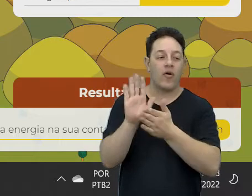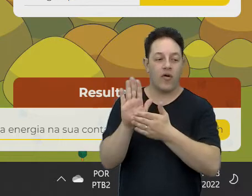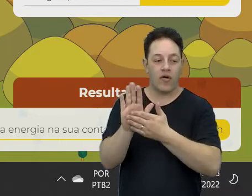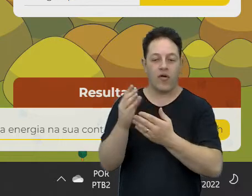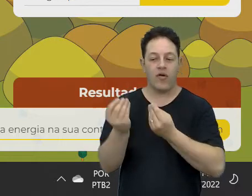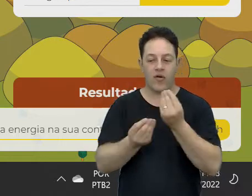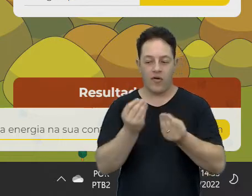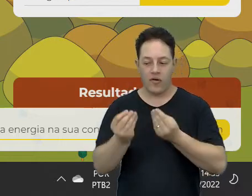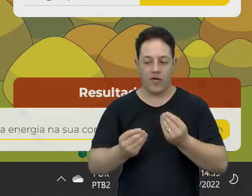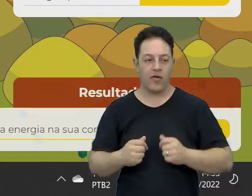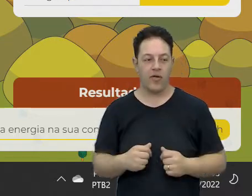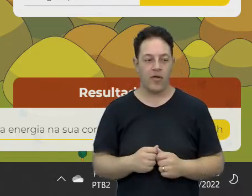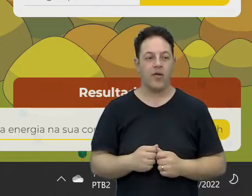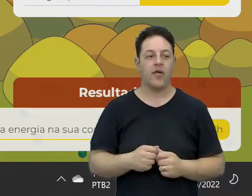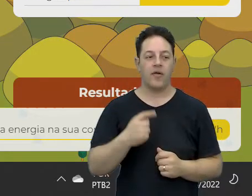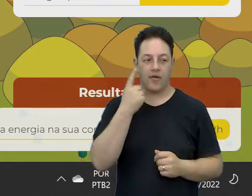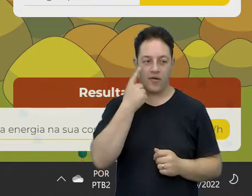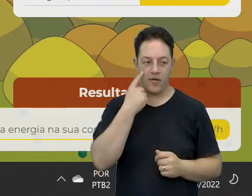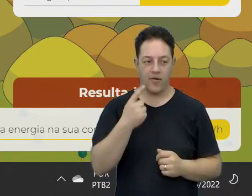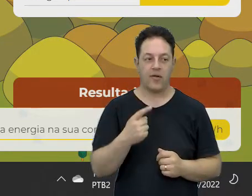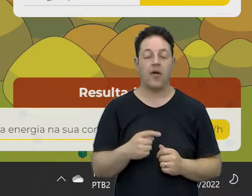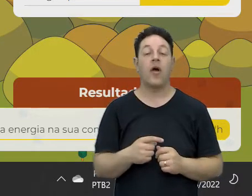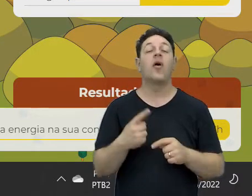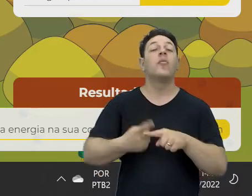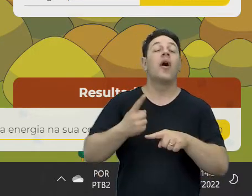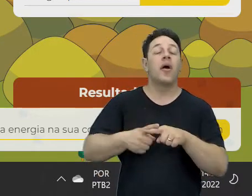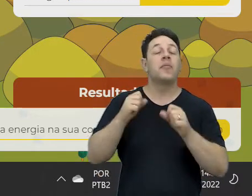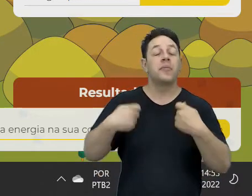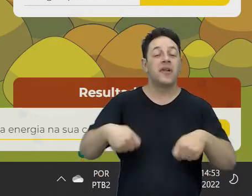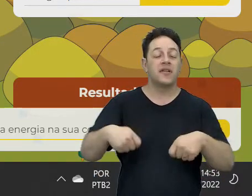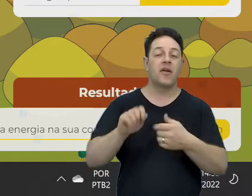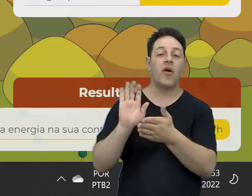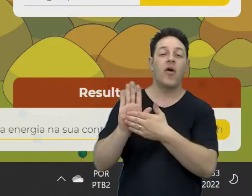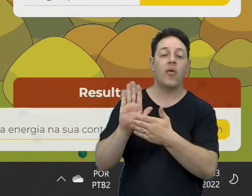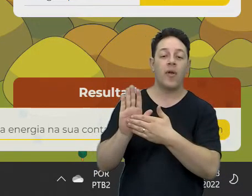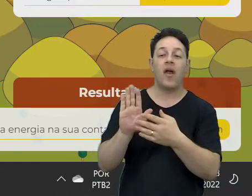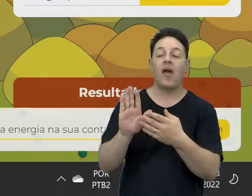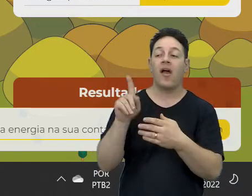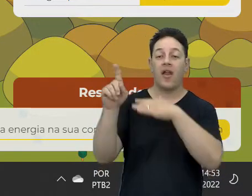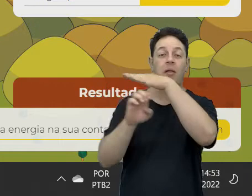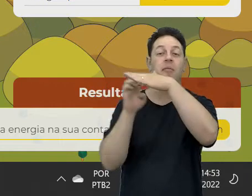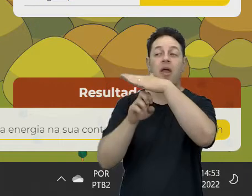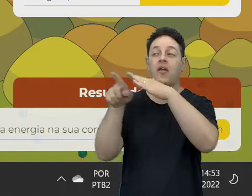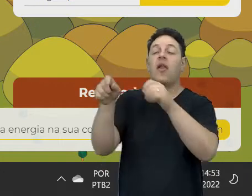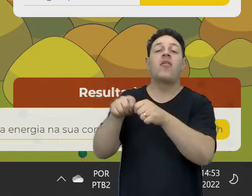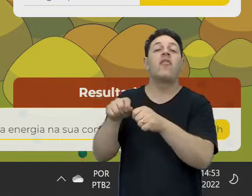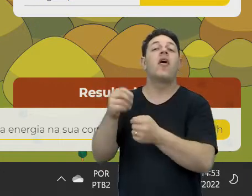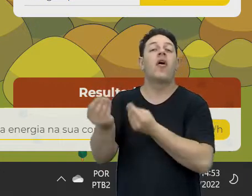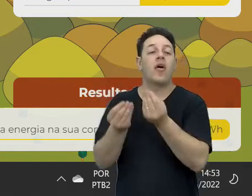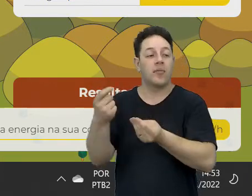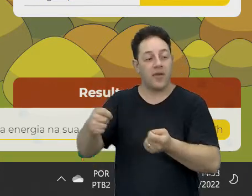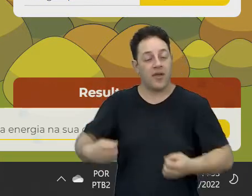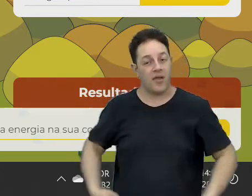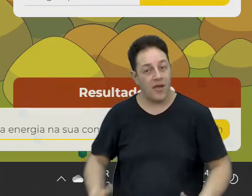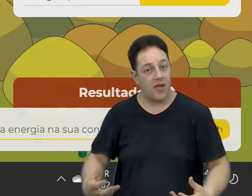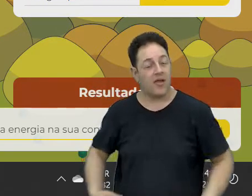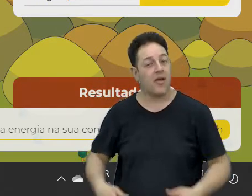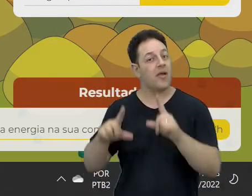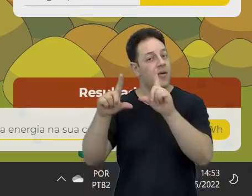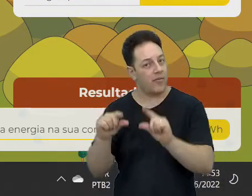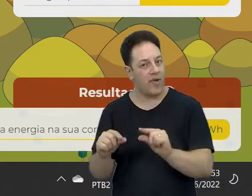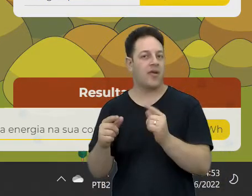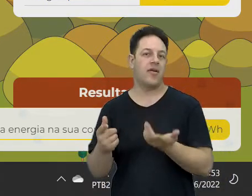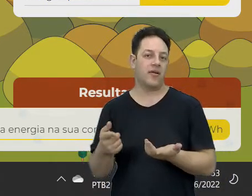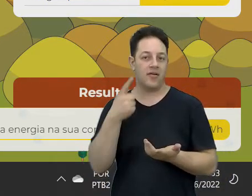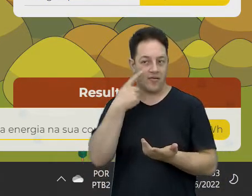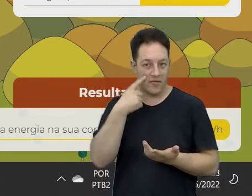Exatamente. Passa lá do limite. Porque precisa cobrar da empresa que faz isso para gastar menos, né? Sim, porque entendi. mexendo no